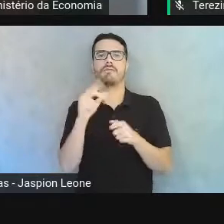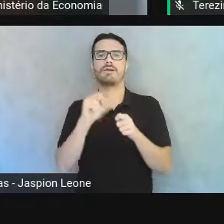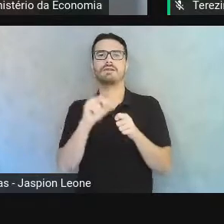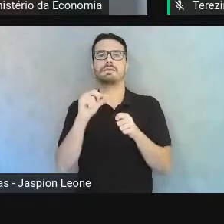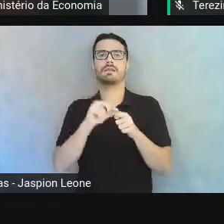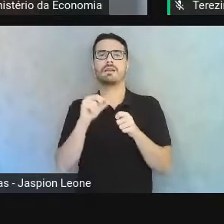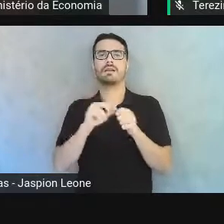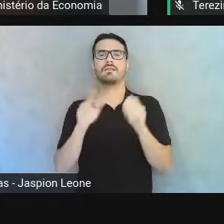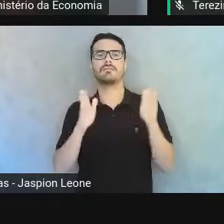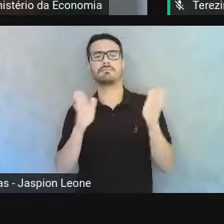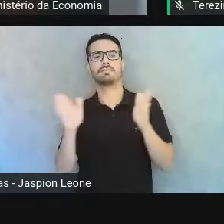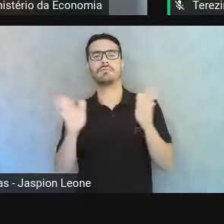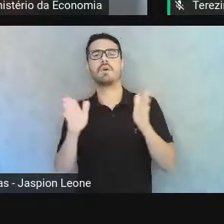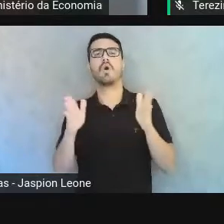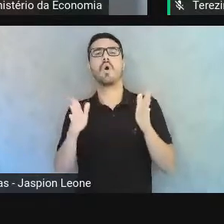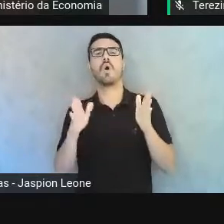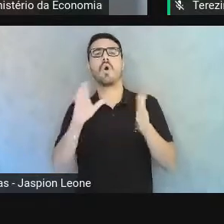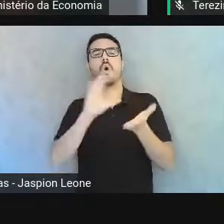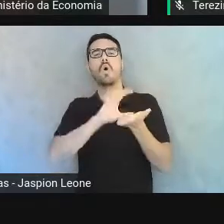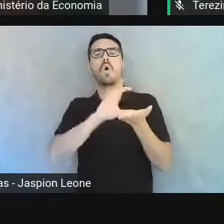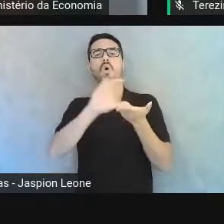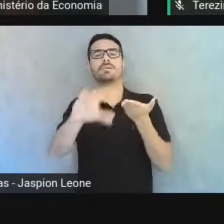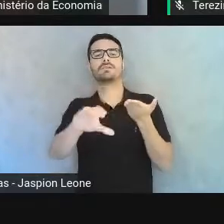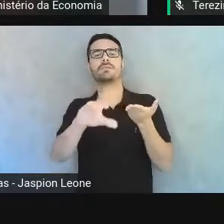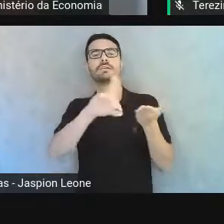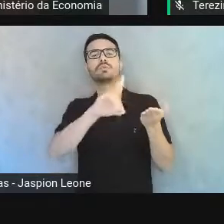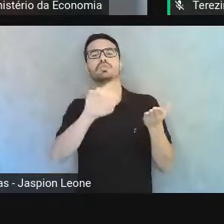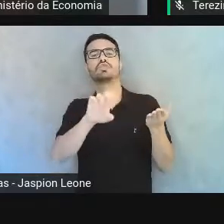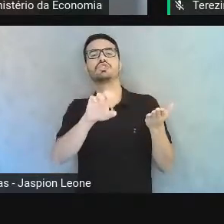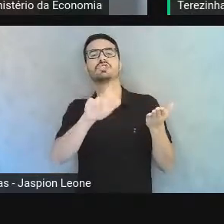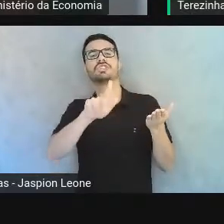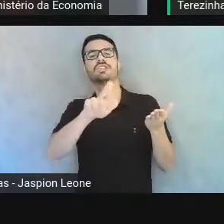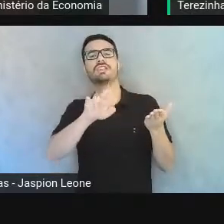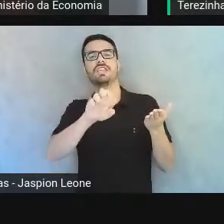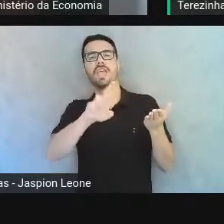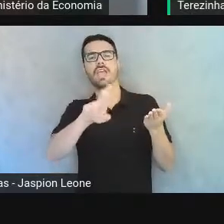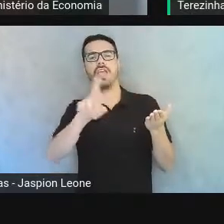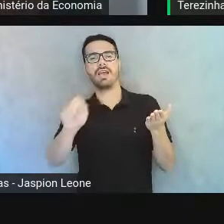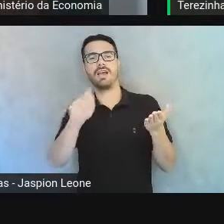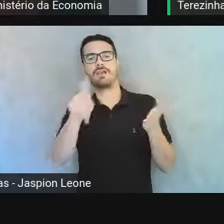orçamento de guerra com essa perspectiva finalística do gasto também.